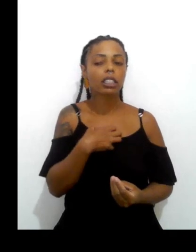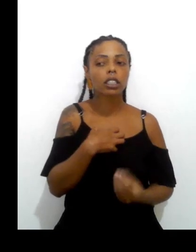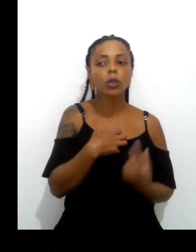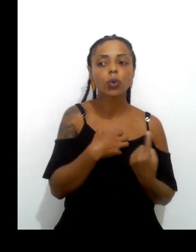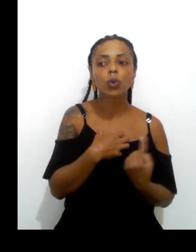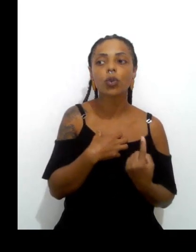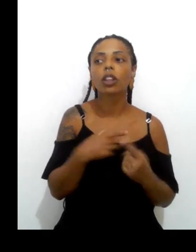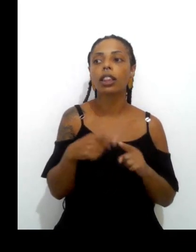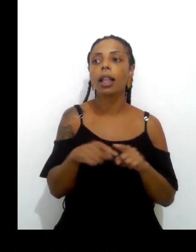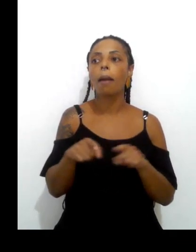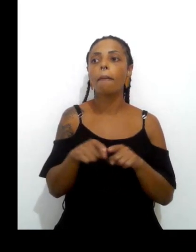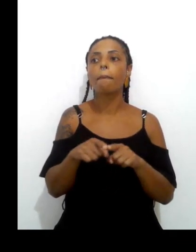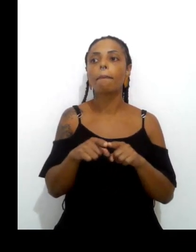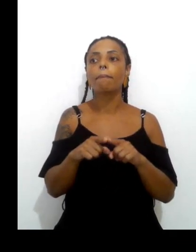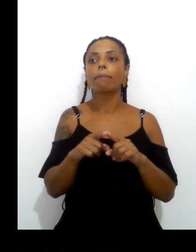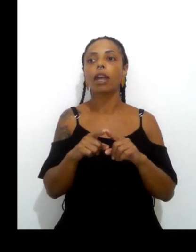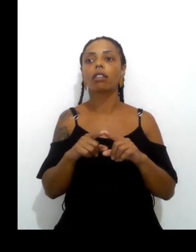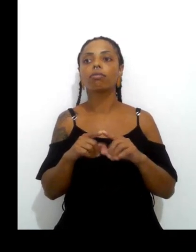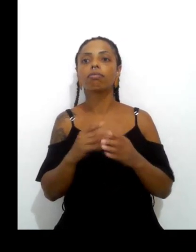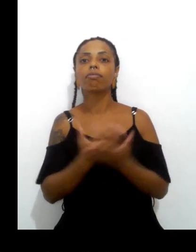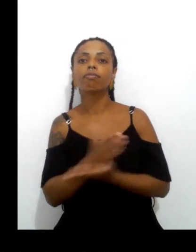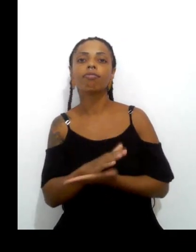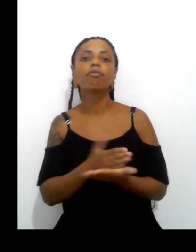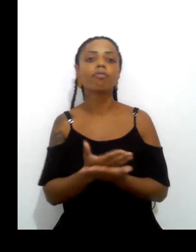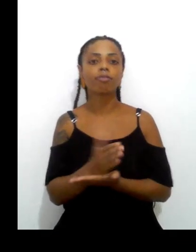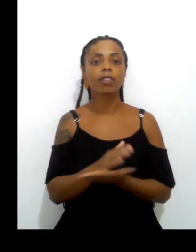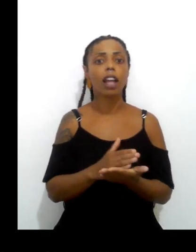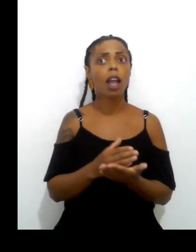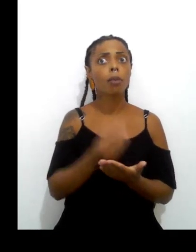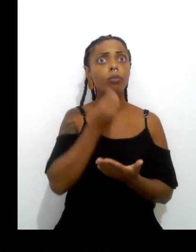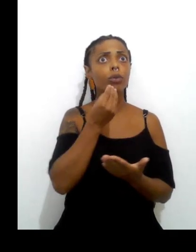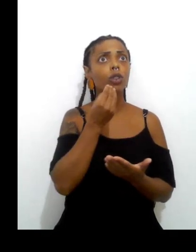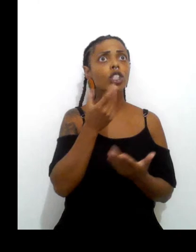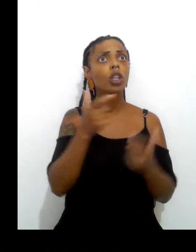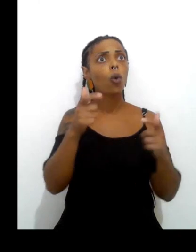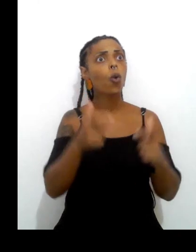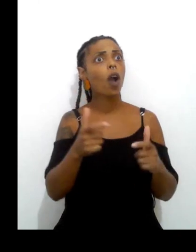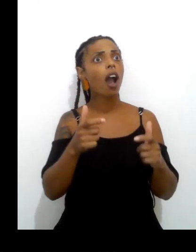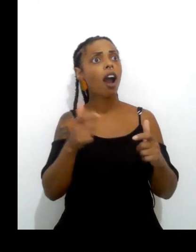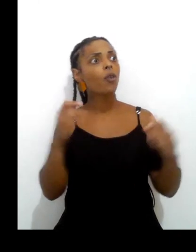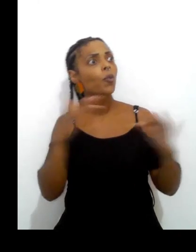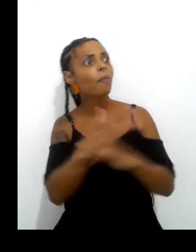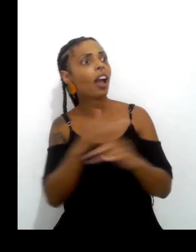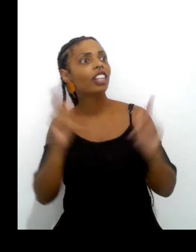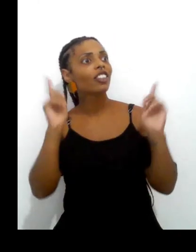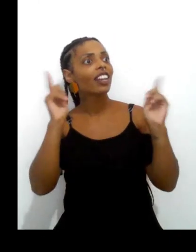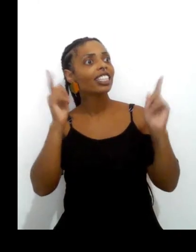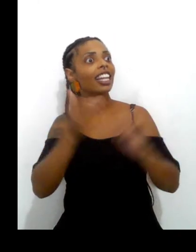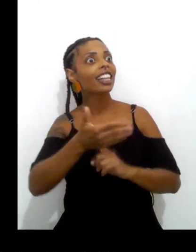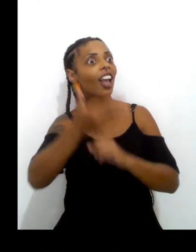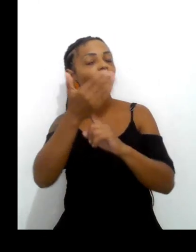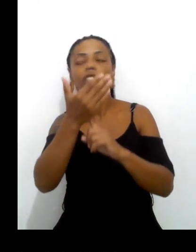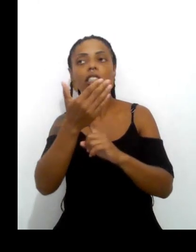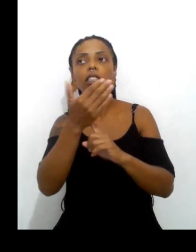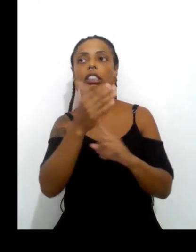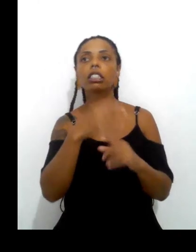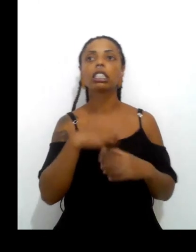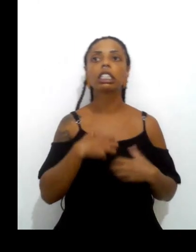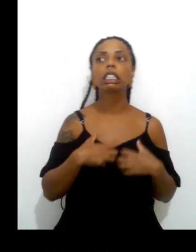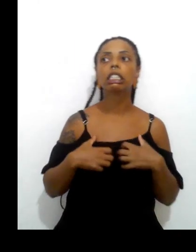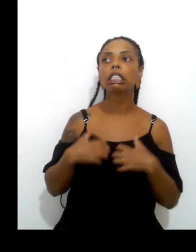invasivo do que deveria ser um ambiente Urbano divertido de tecnologia eu quero argumentar também algo mais profundo